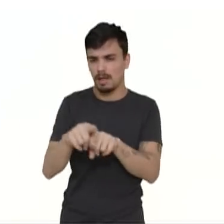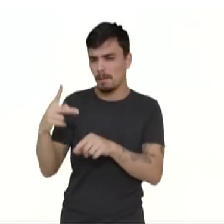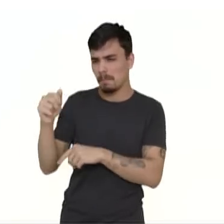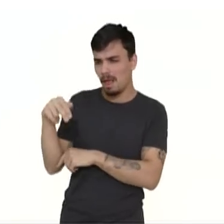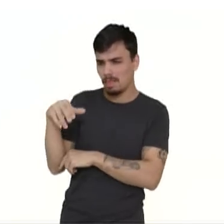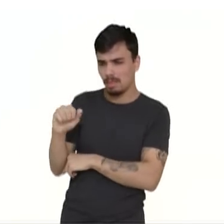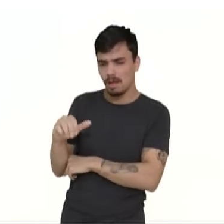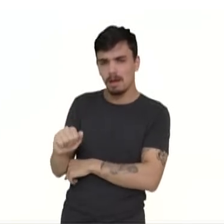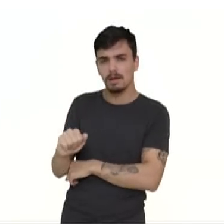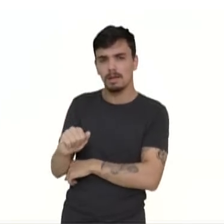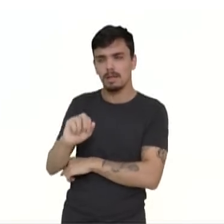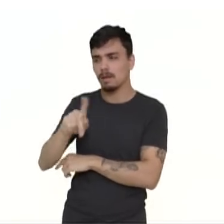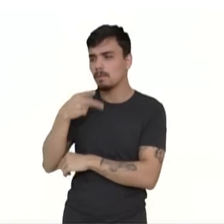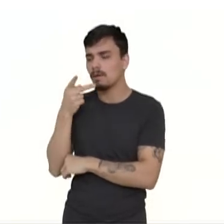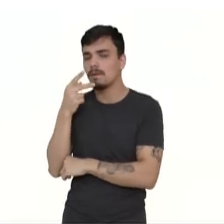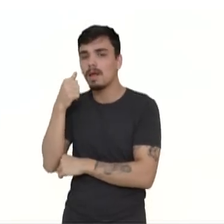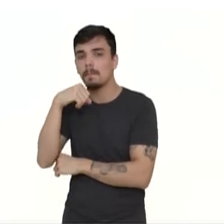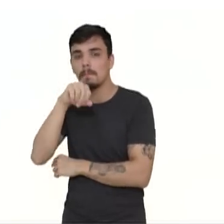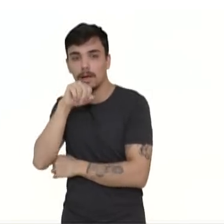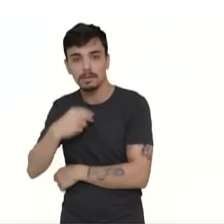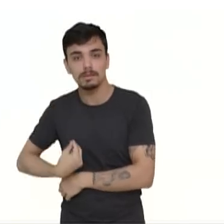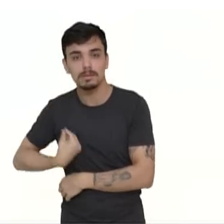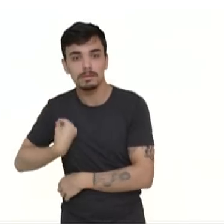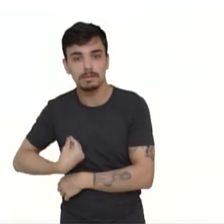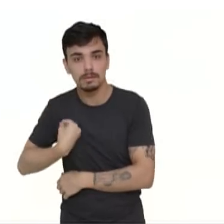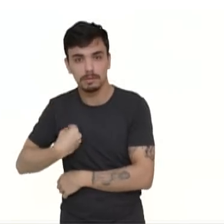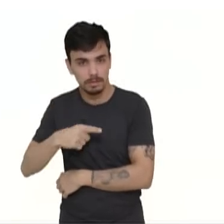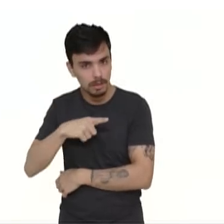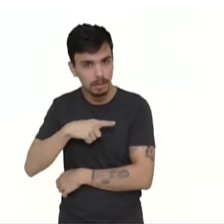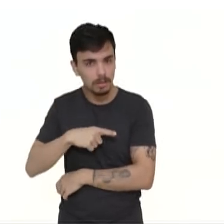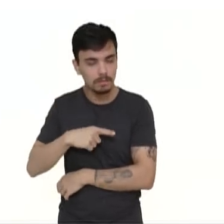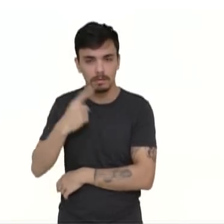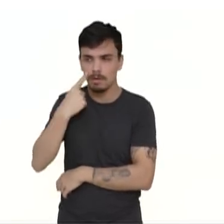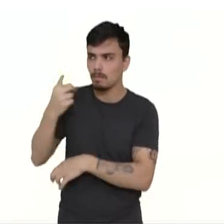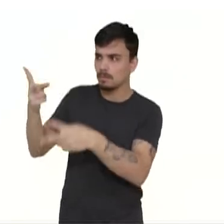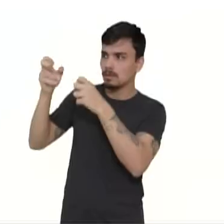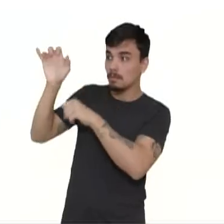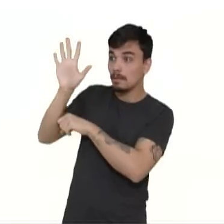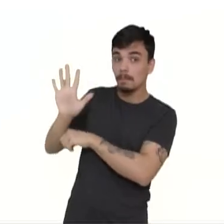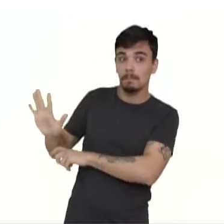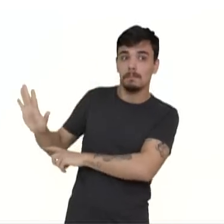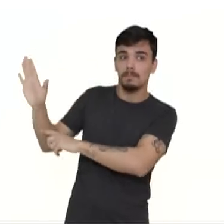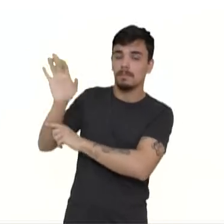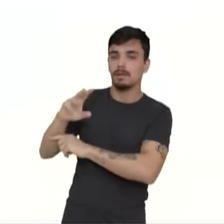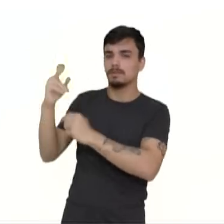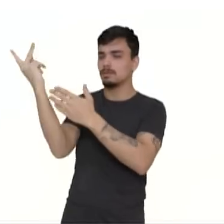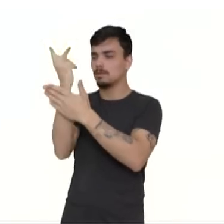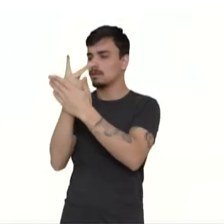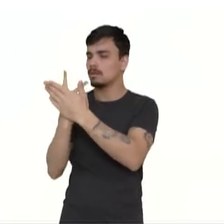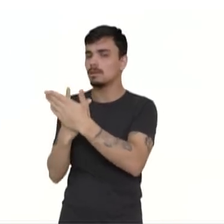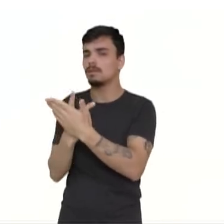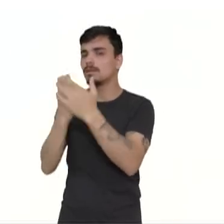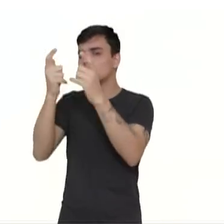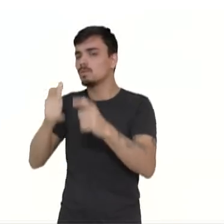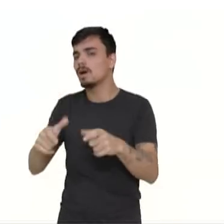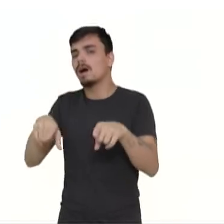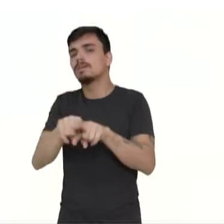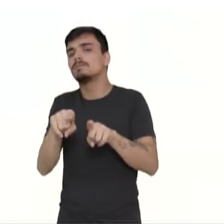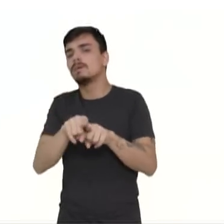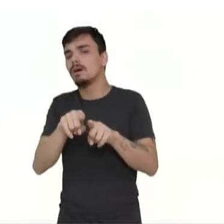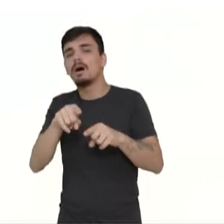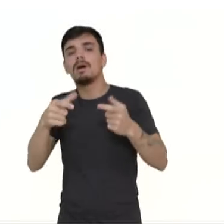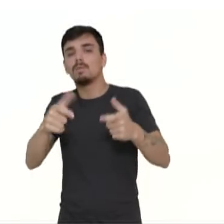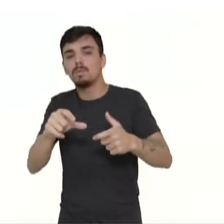vai dizer que mãe existe. E observem ali a imagem, né? Todas as imagens, os desenhos que estão ali, o local onde aquelas pessoas